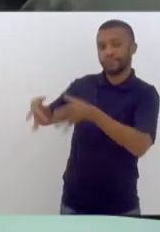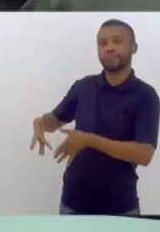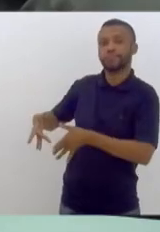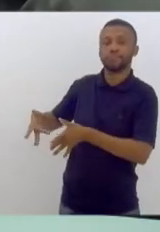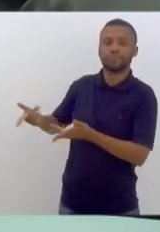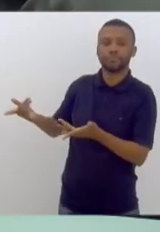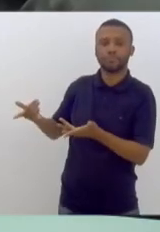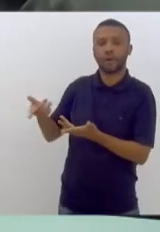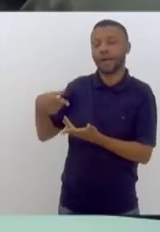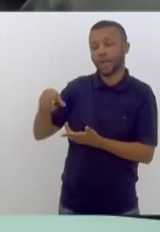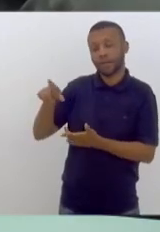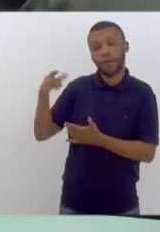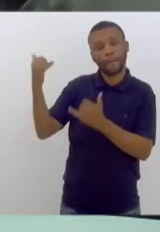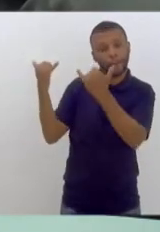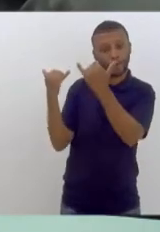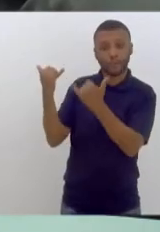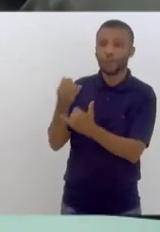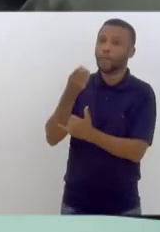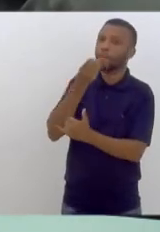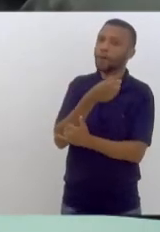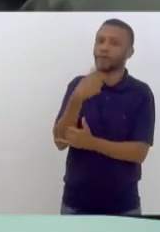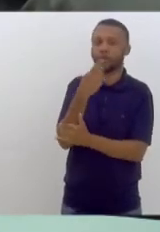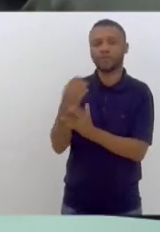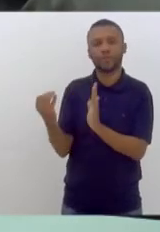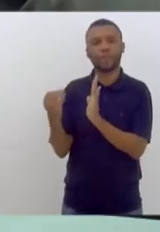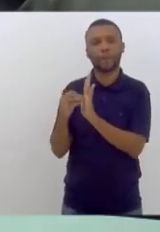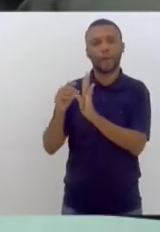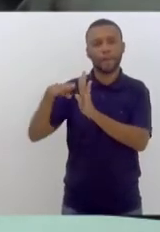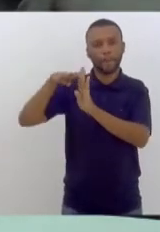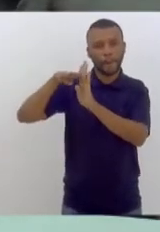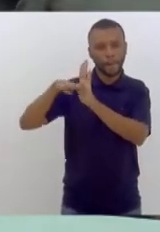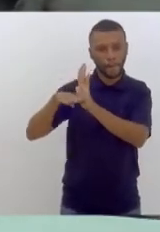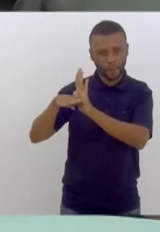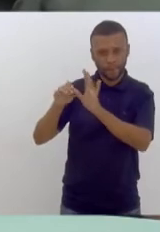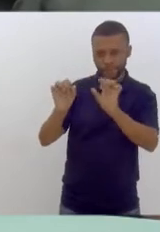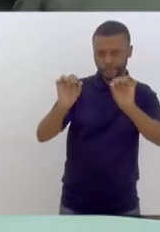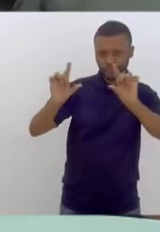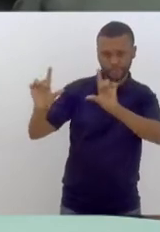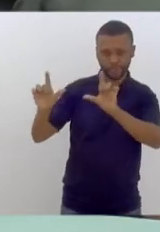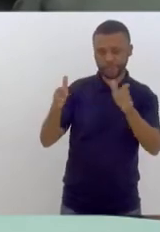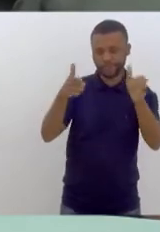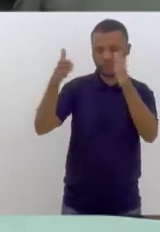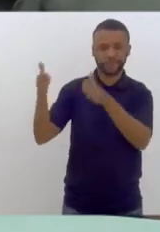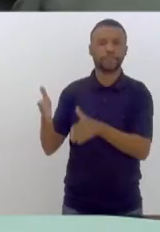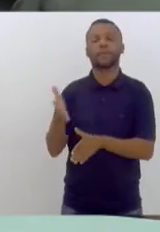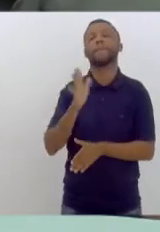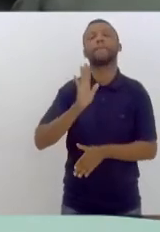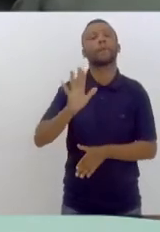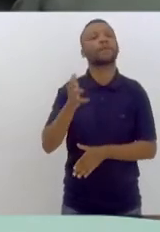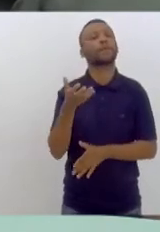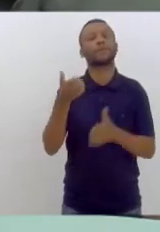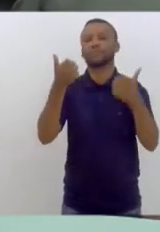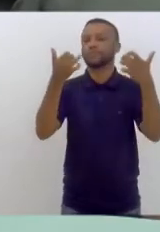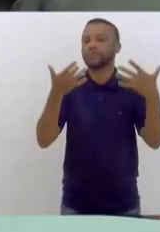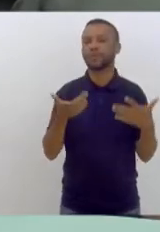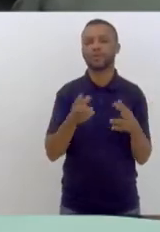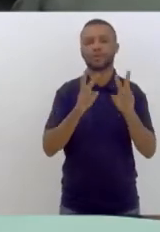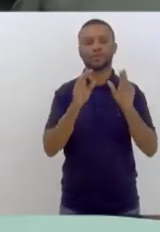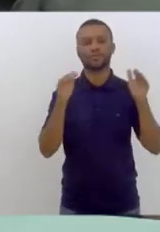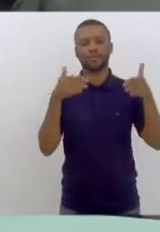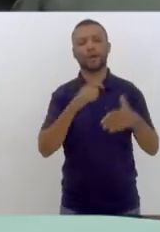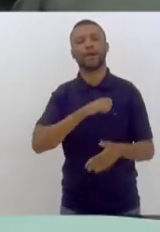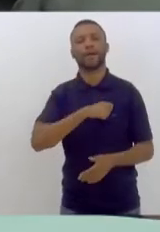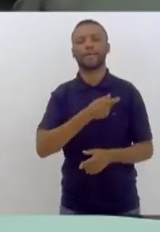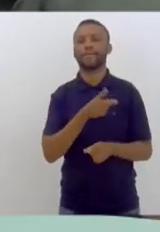indicador que seria importante a gente compor. Bom, mas eu queria falar aqui sobre a parte fiscal de